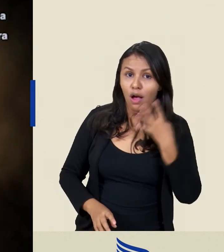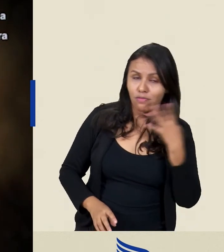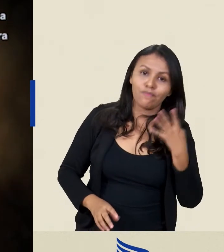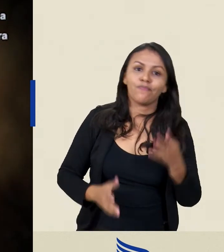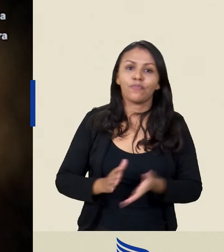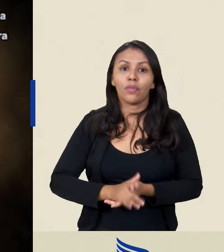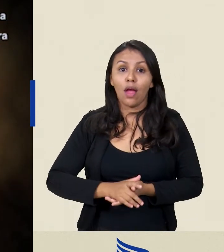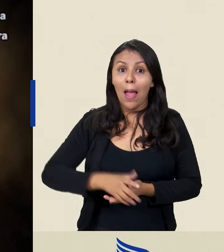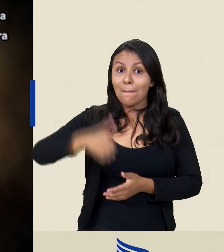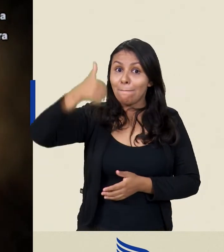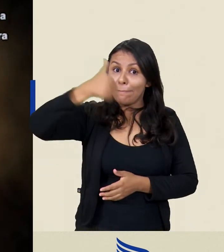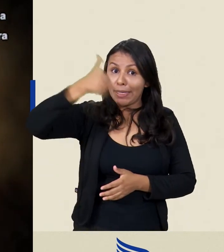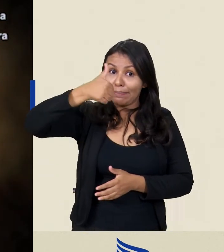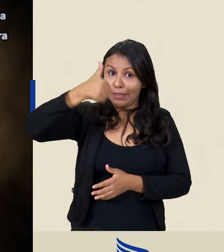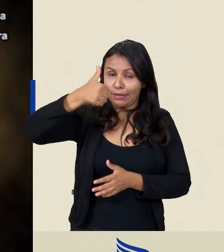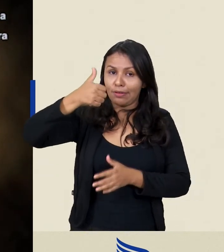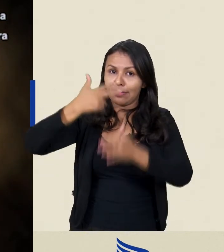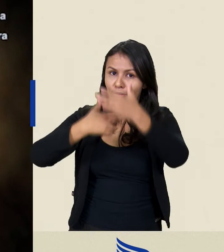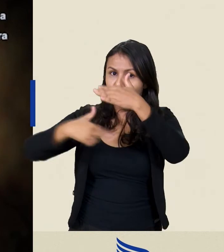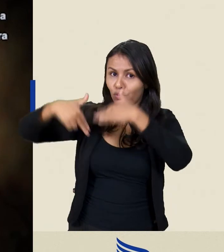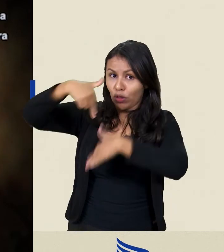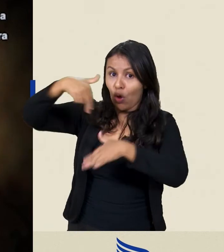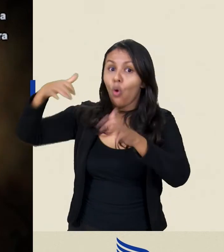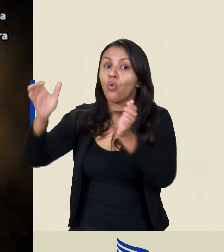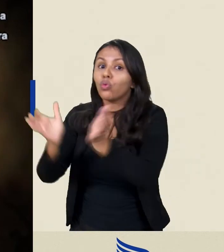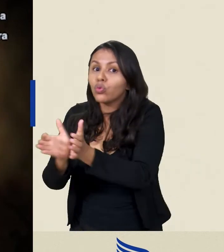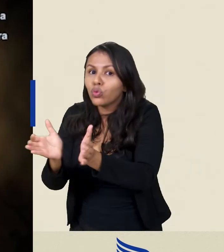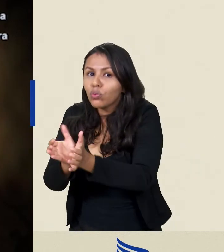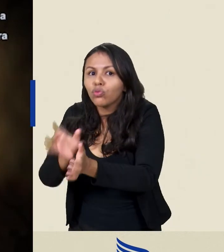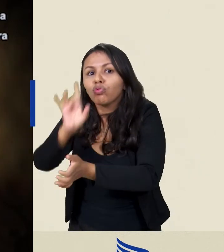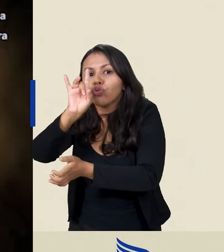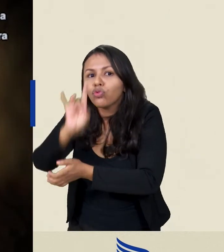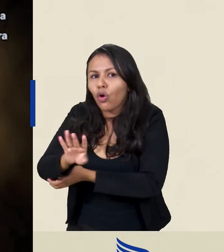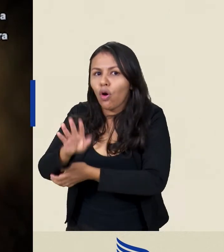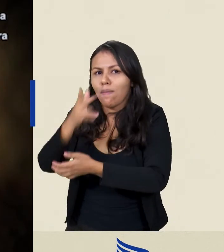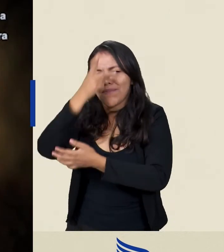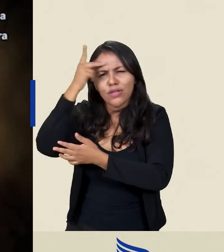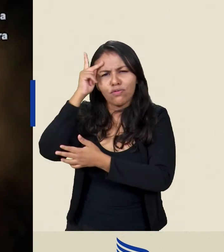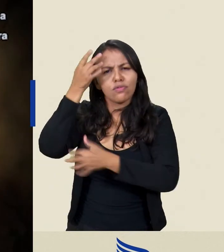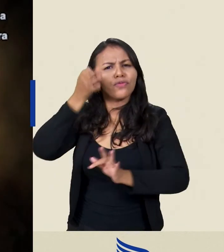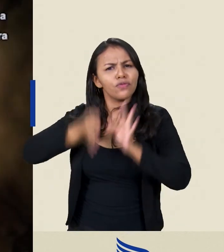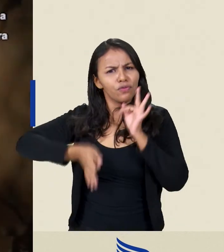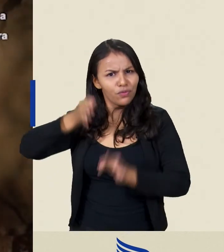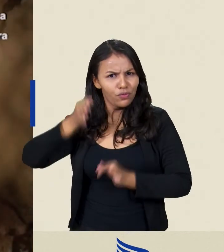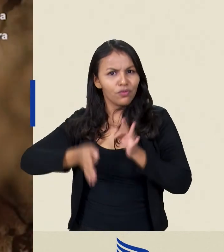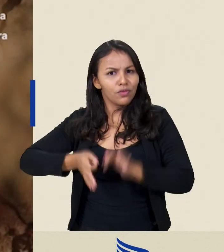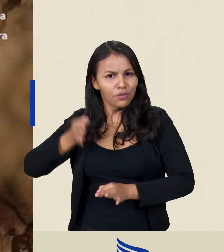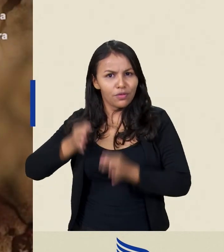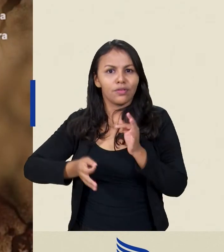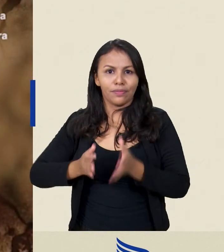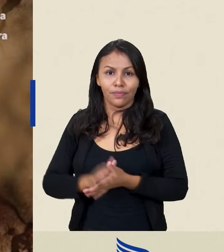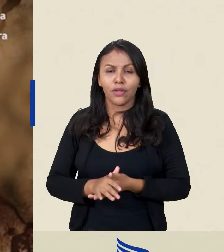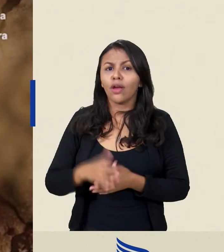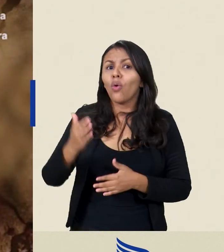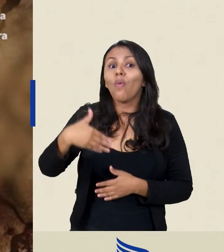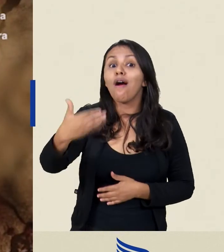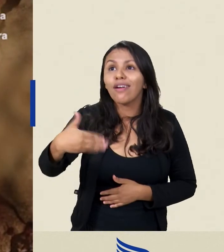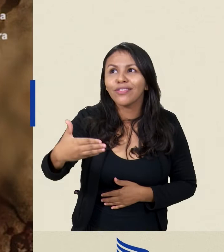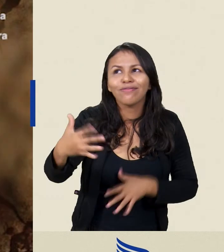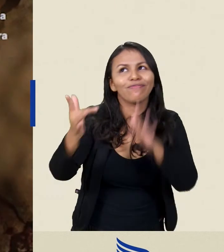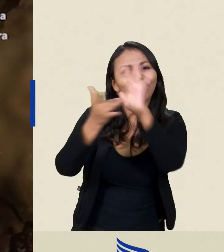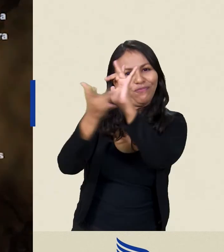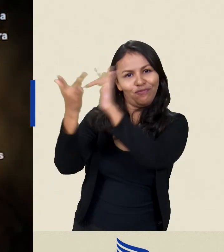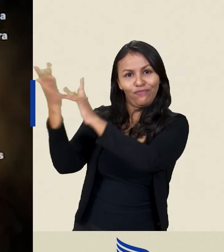primeira grande ressurreição será composta apenas de justos e vai acontecer no segundo advento de